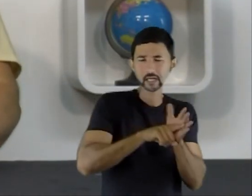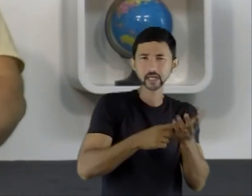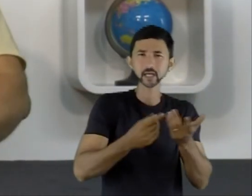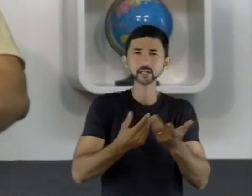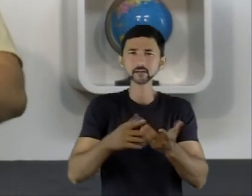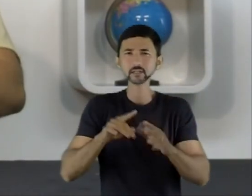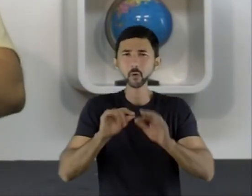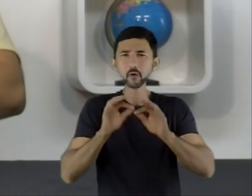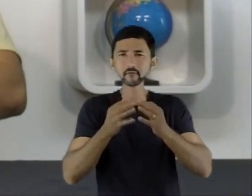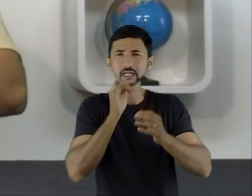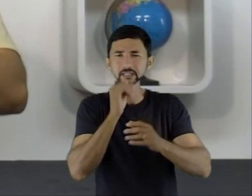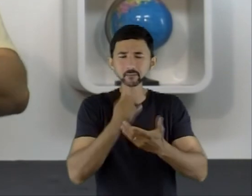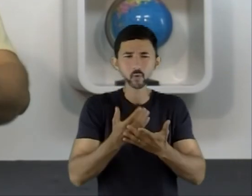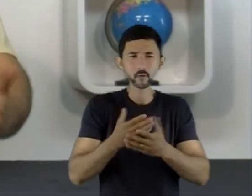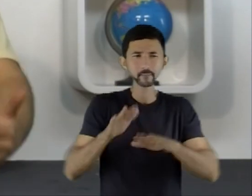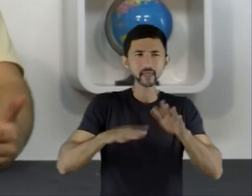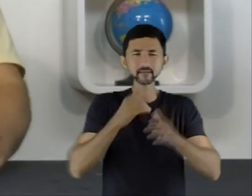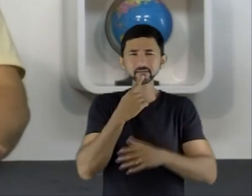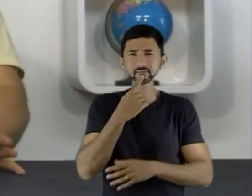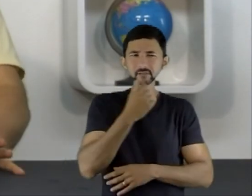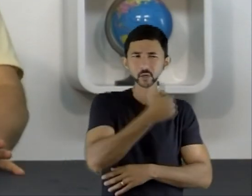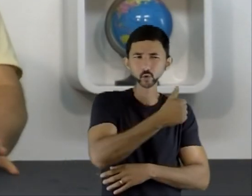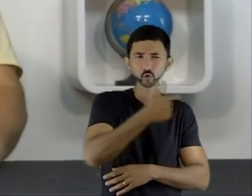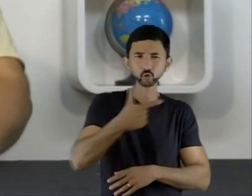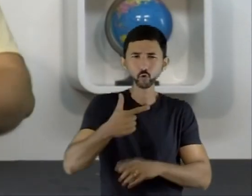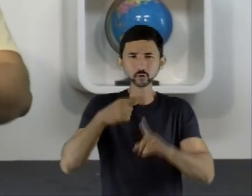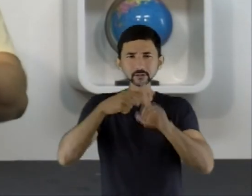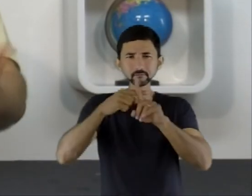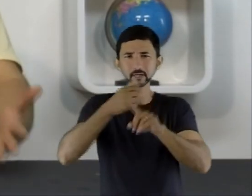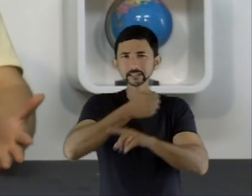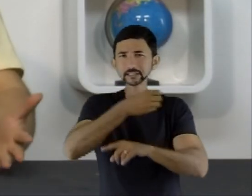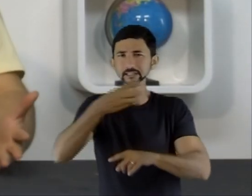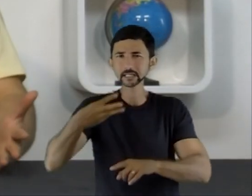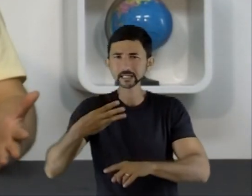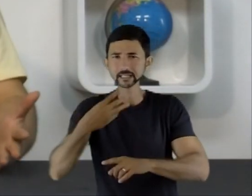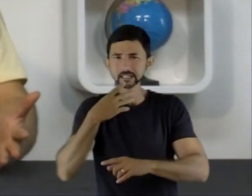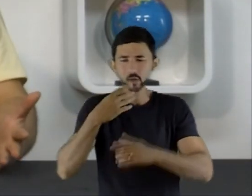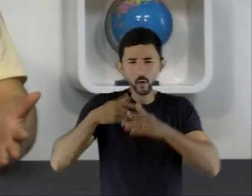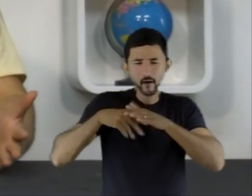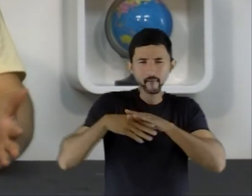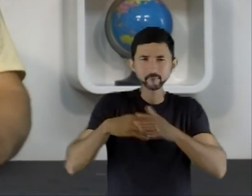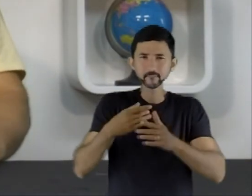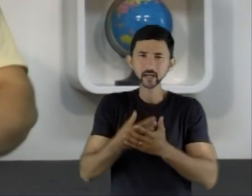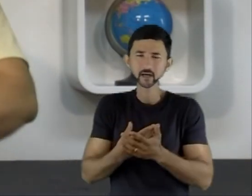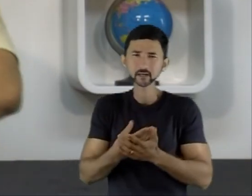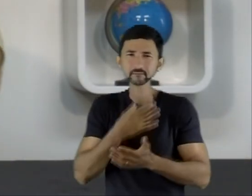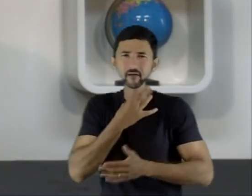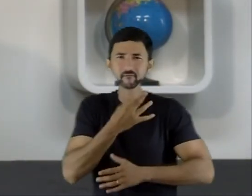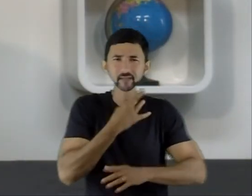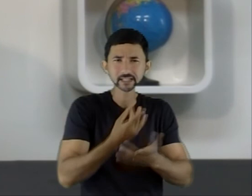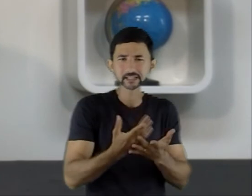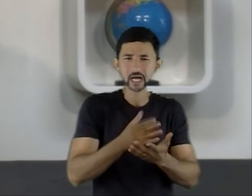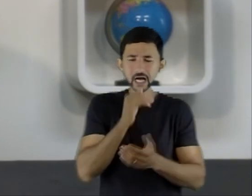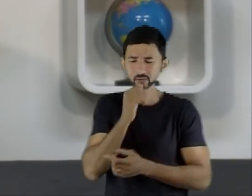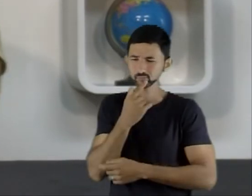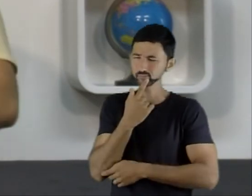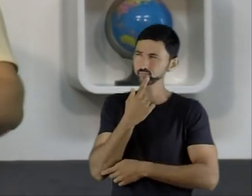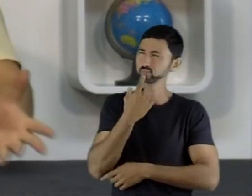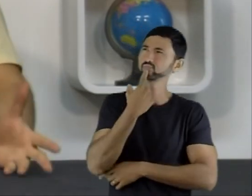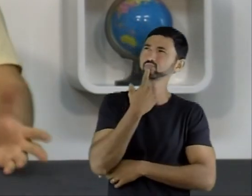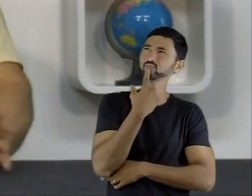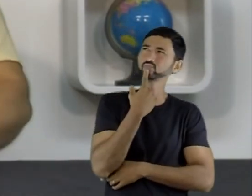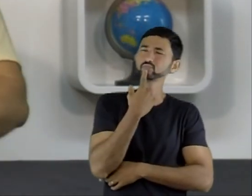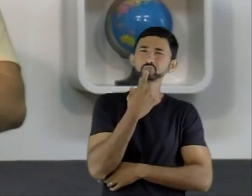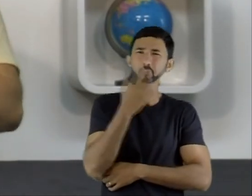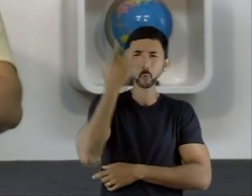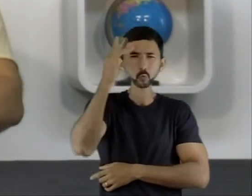vezes a gente vai fazer uma conta 12 mais 13, por exemplo, a gente está tão viciado em tecnologia que a gente, poxa, quanto é?